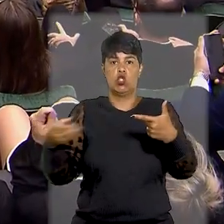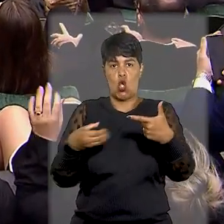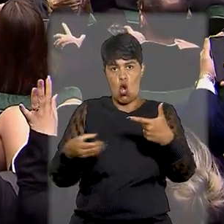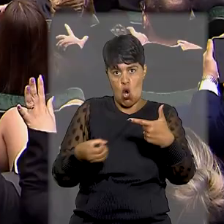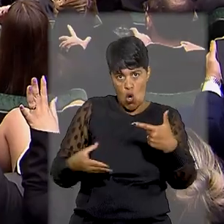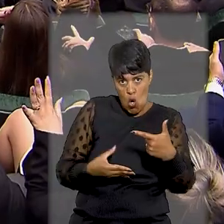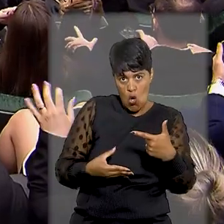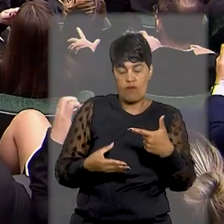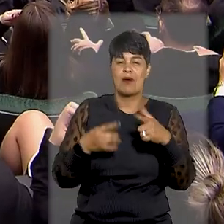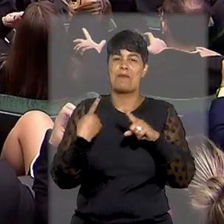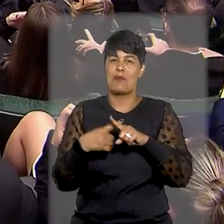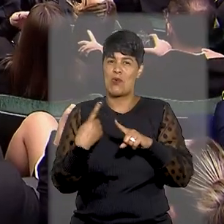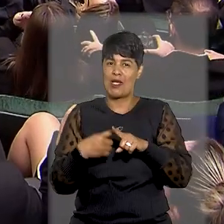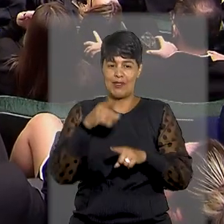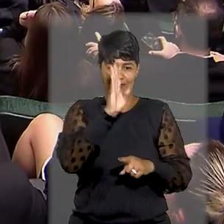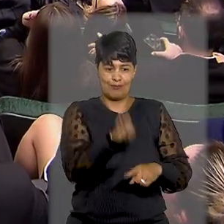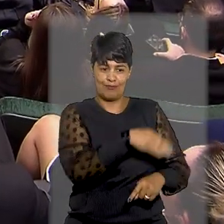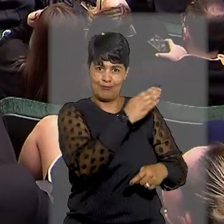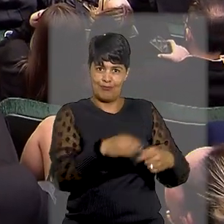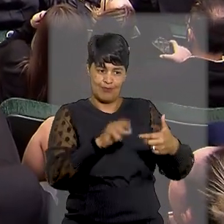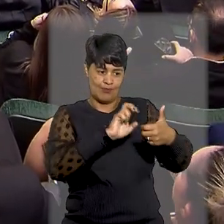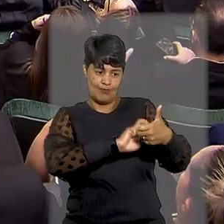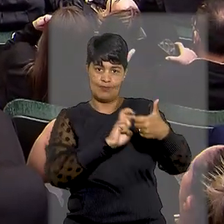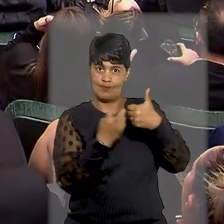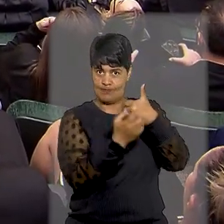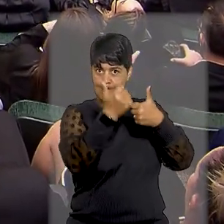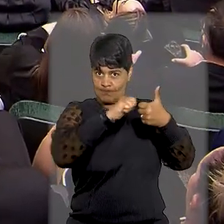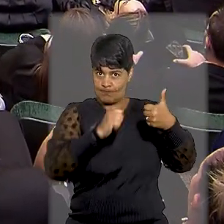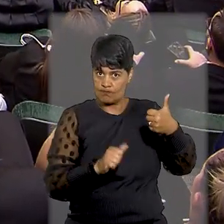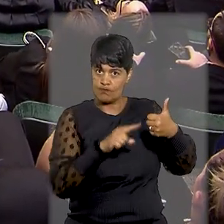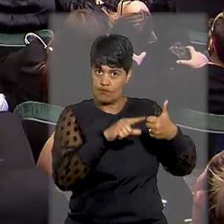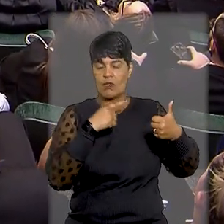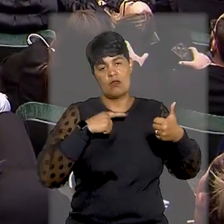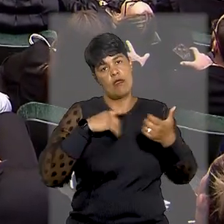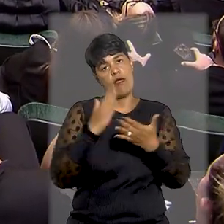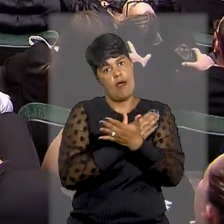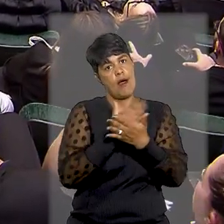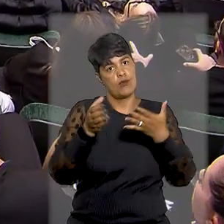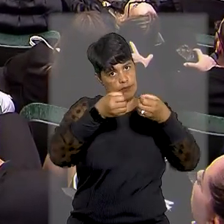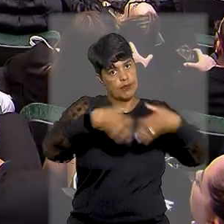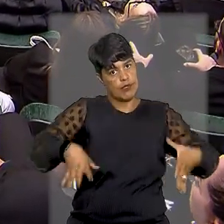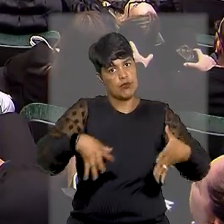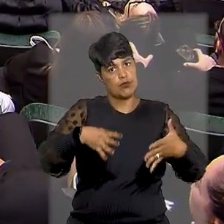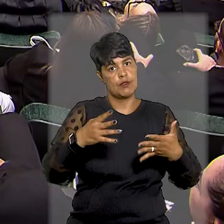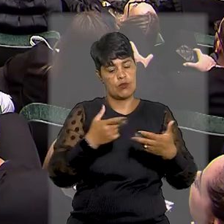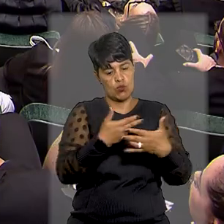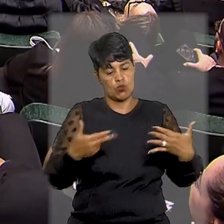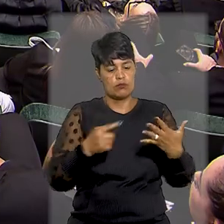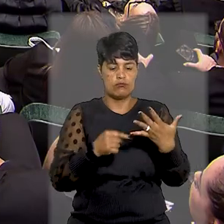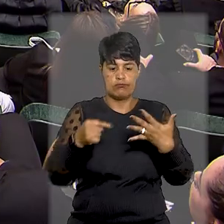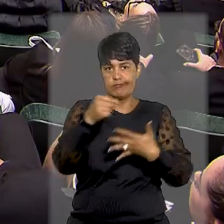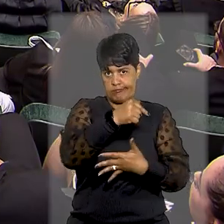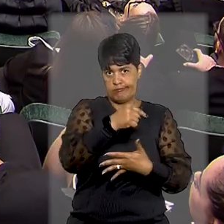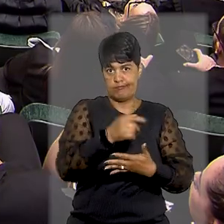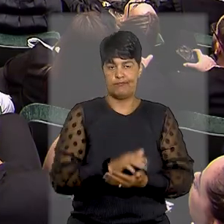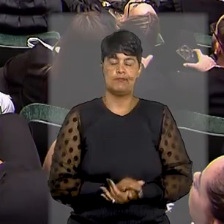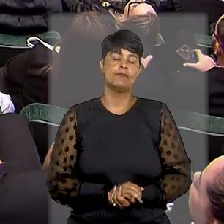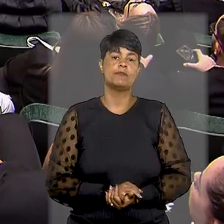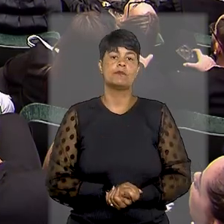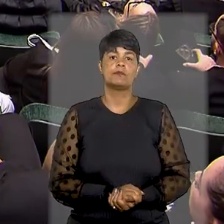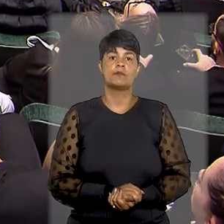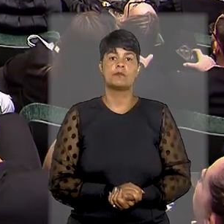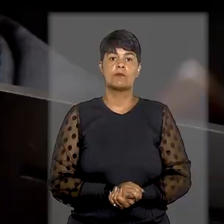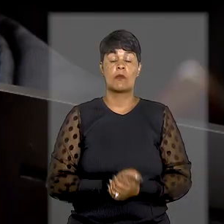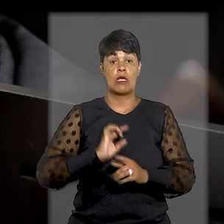porque devido anulação do Júri o tribunal havia considerado prejudicados alguns dos pontos discutidos pelas partes nos